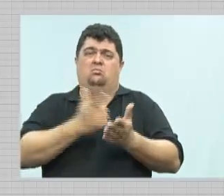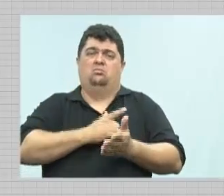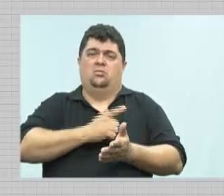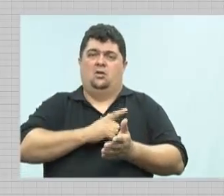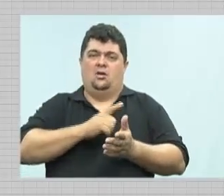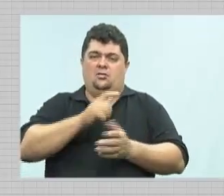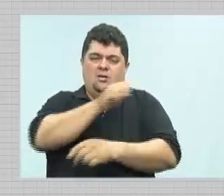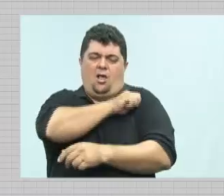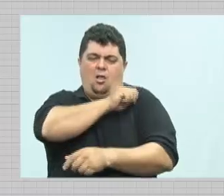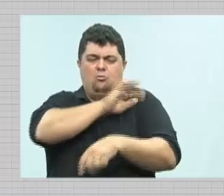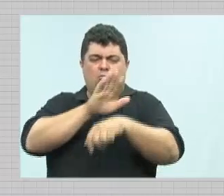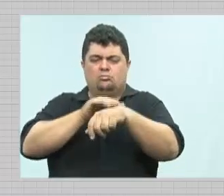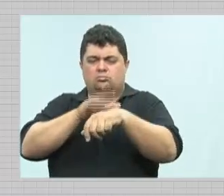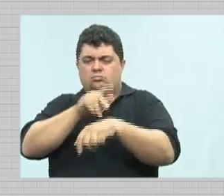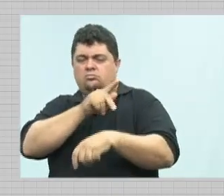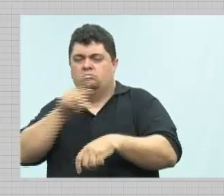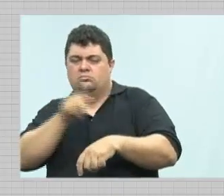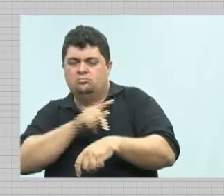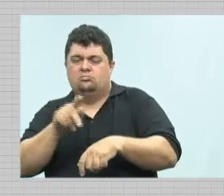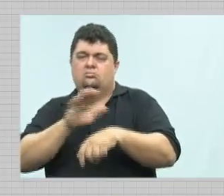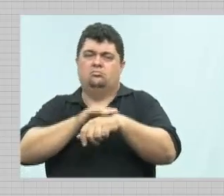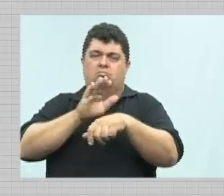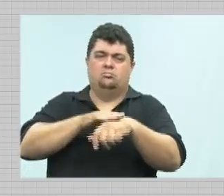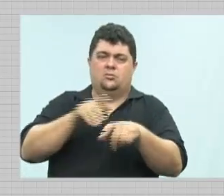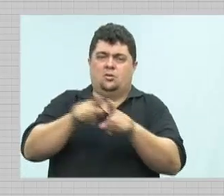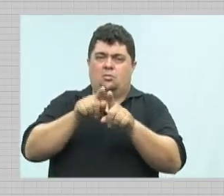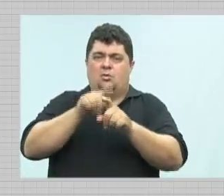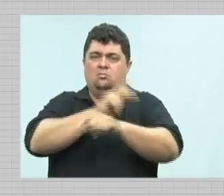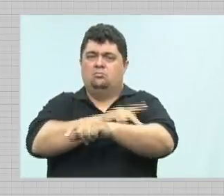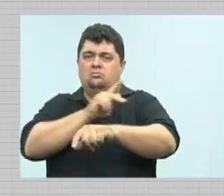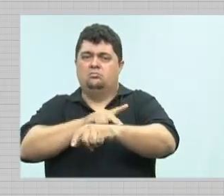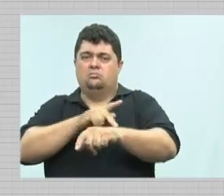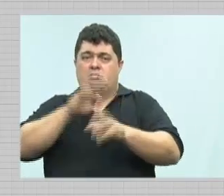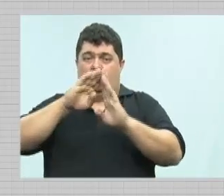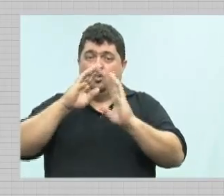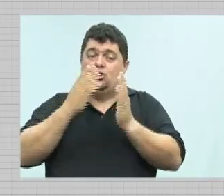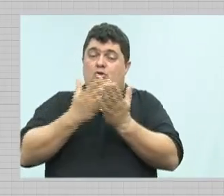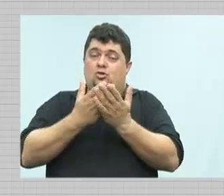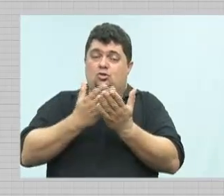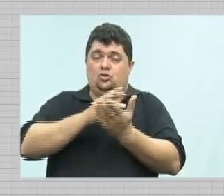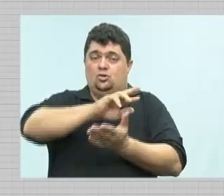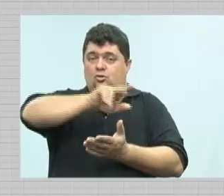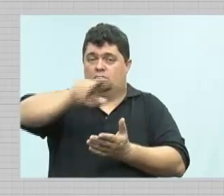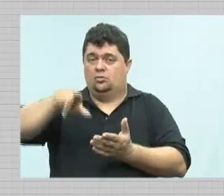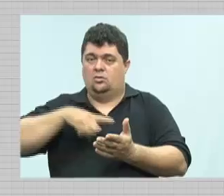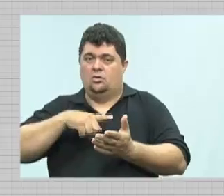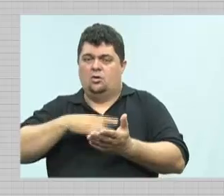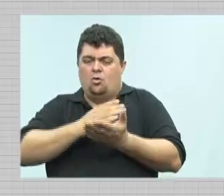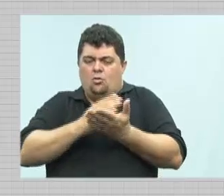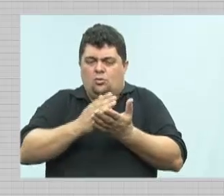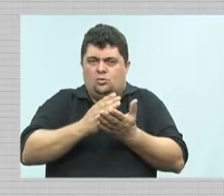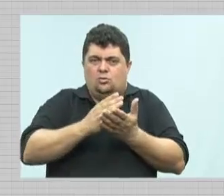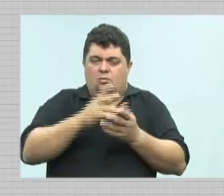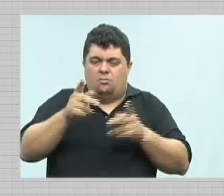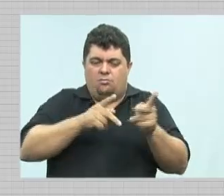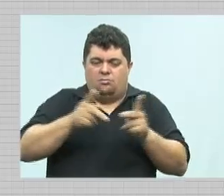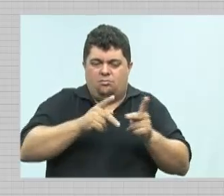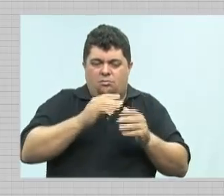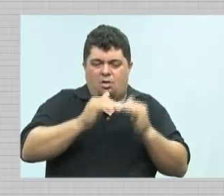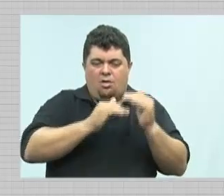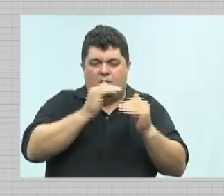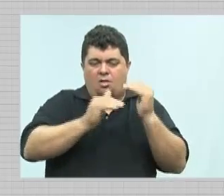envolvendo alunos, professores e a equipe pedagógica dessa escola. Então, eles participaram desde a elaboração do projeto, a